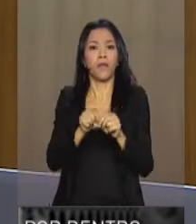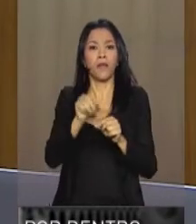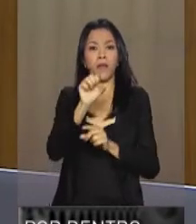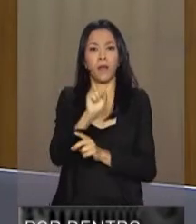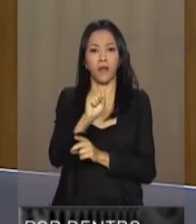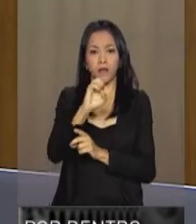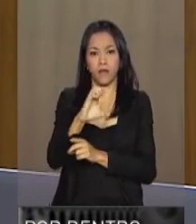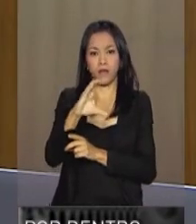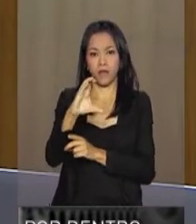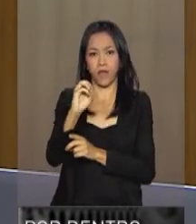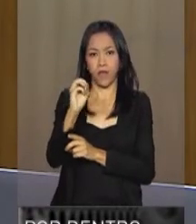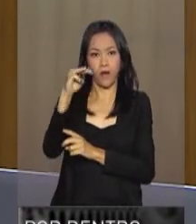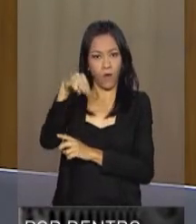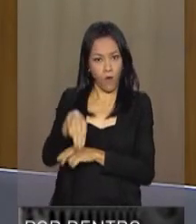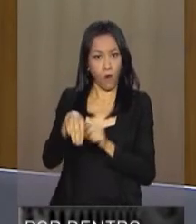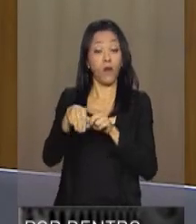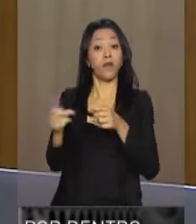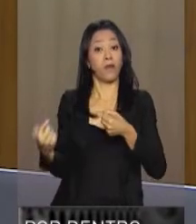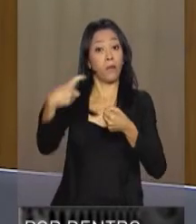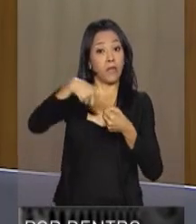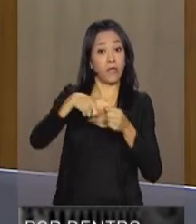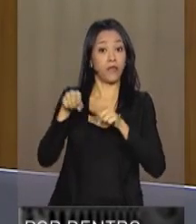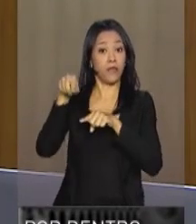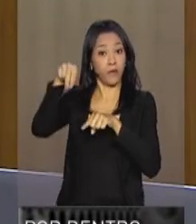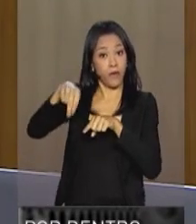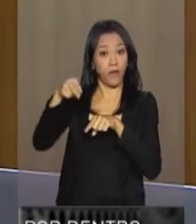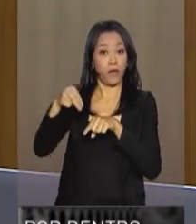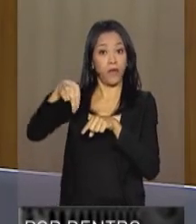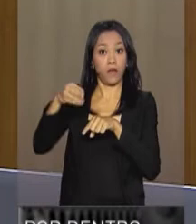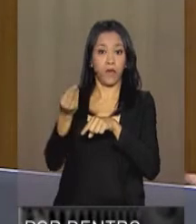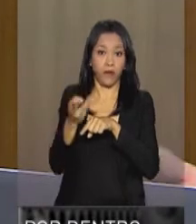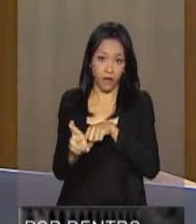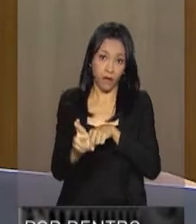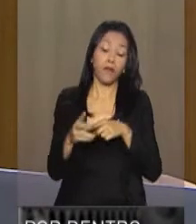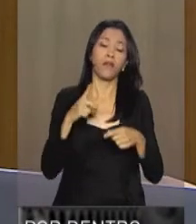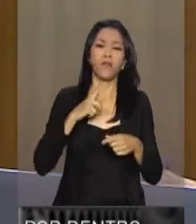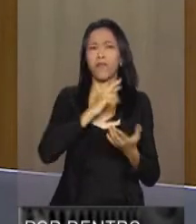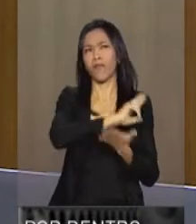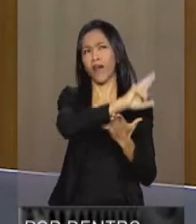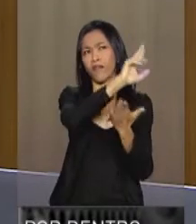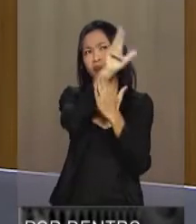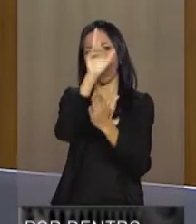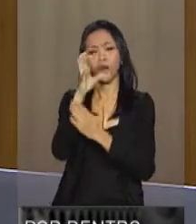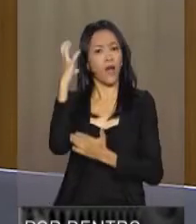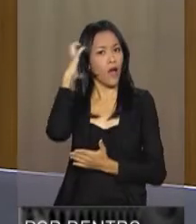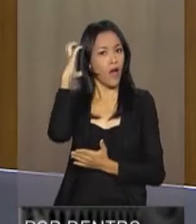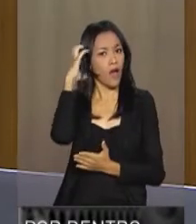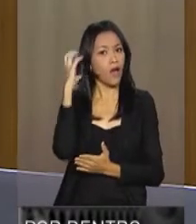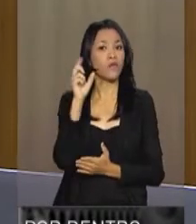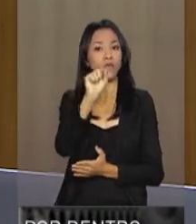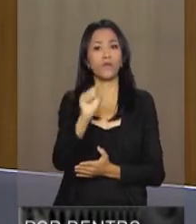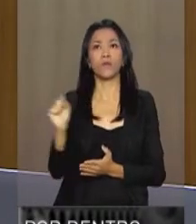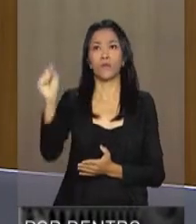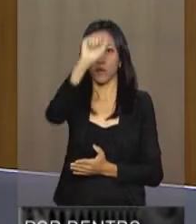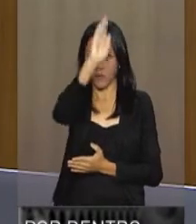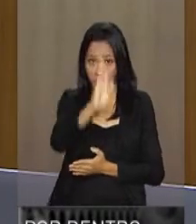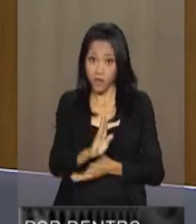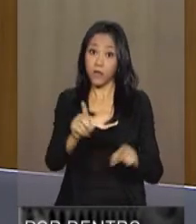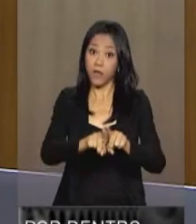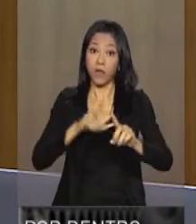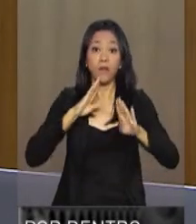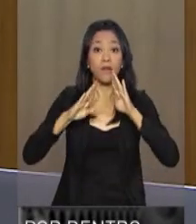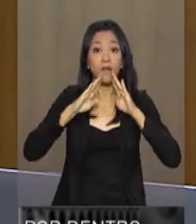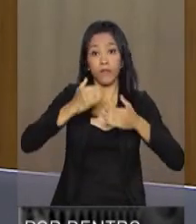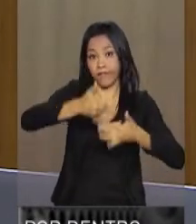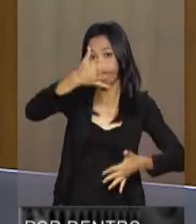presidência da república em parceria com a nbr teremos a participação de emissoras de rádio de todo o país e também das redes sociais no programa